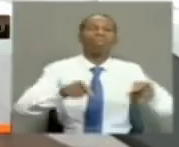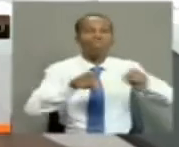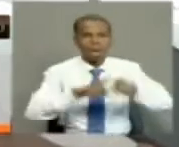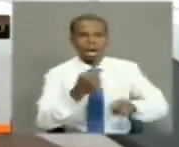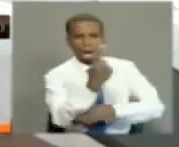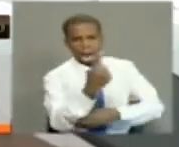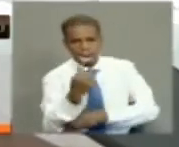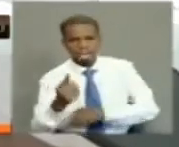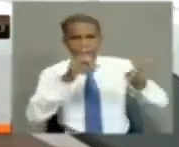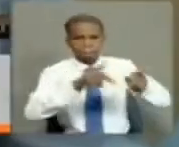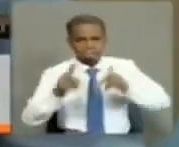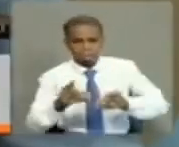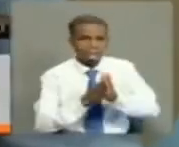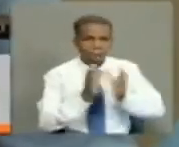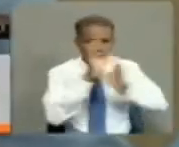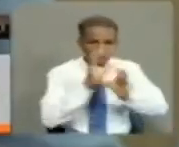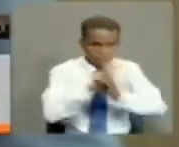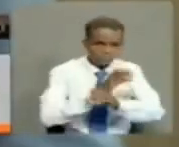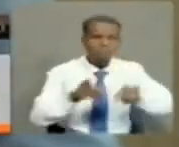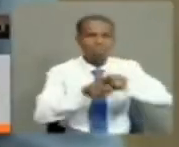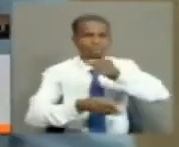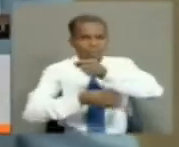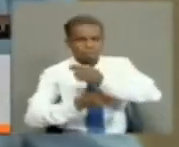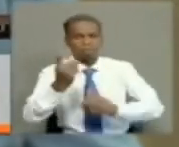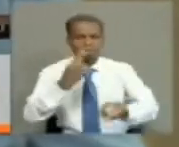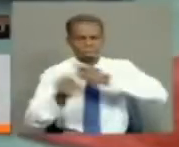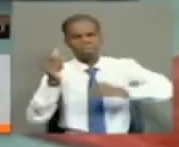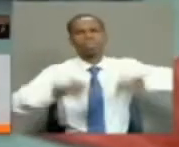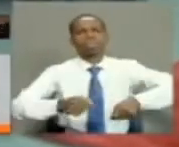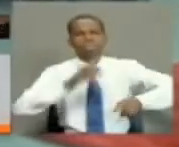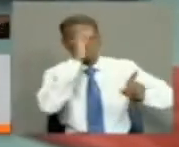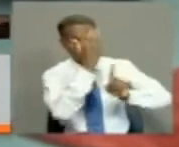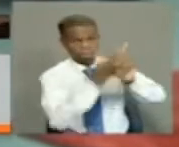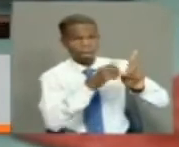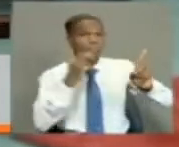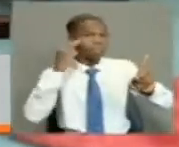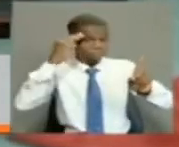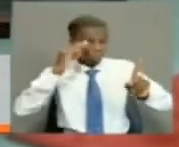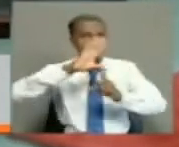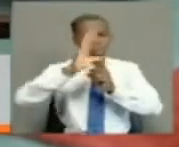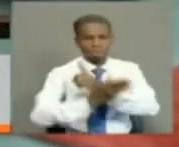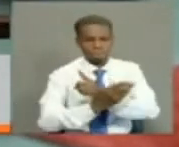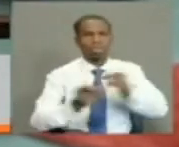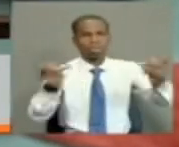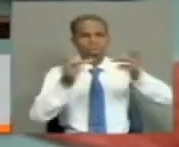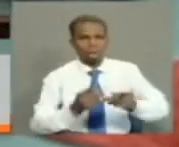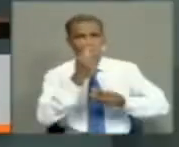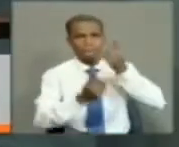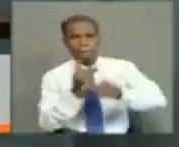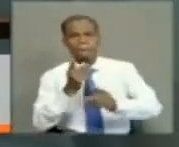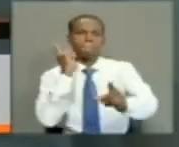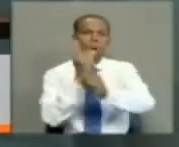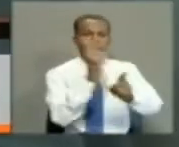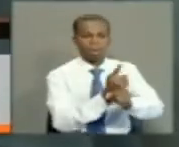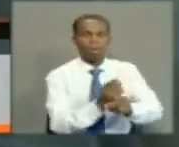que todo o resíduo tem valor. Na sua jornada ao Namibe, o ministro da Cultura, Turismo e Ambiente manteve um encontro